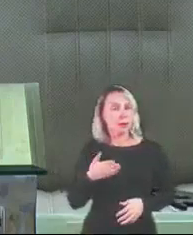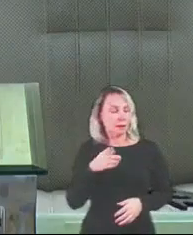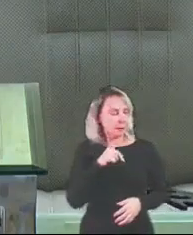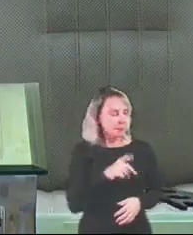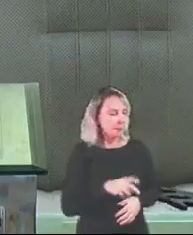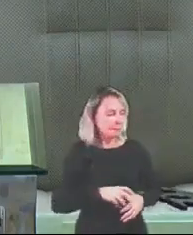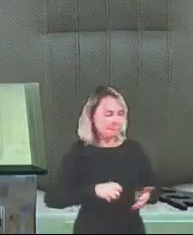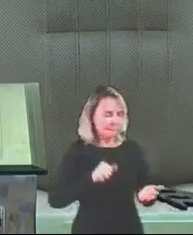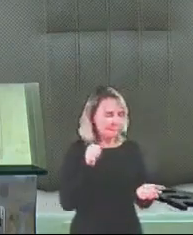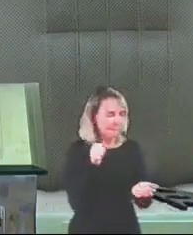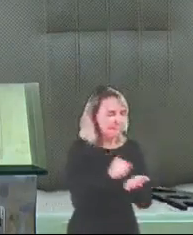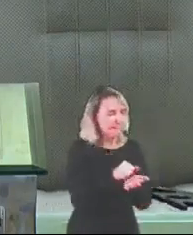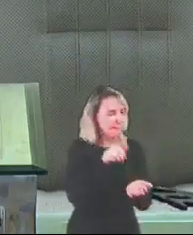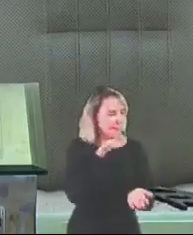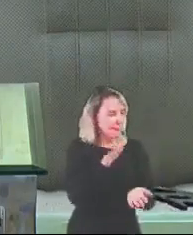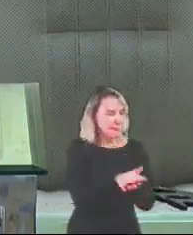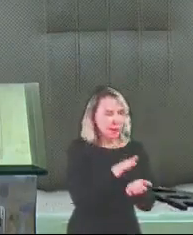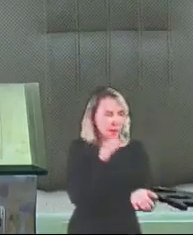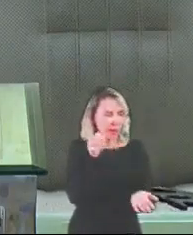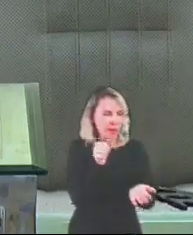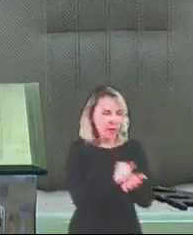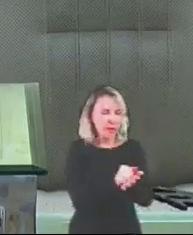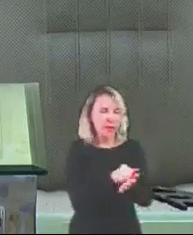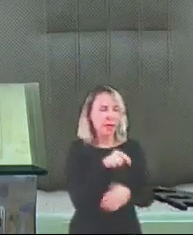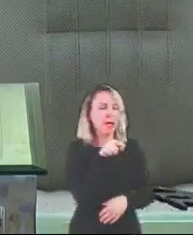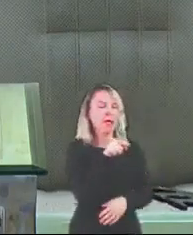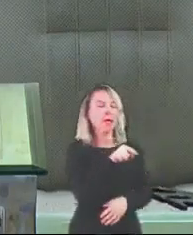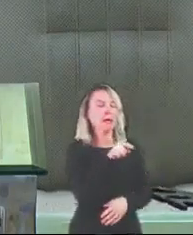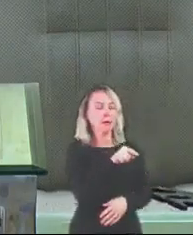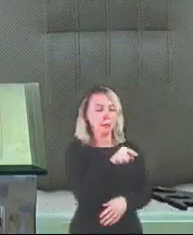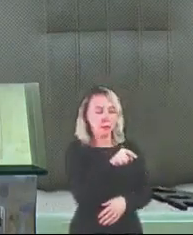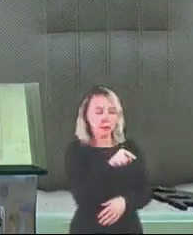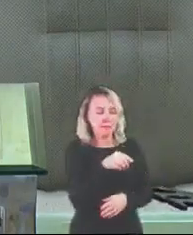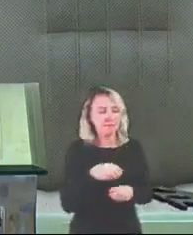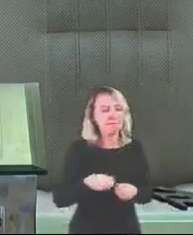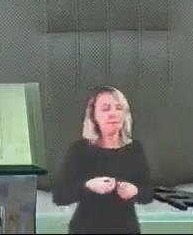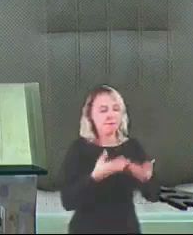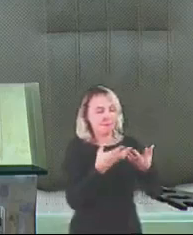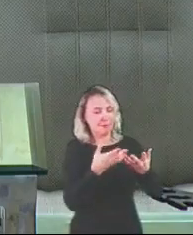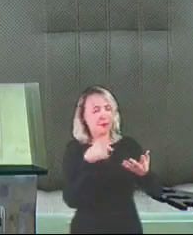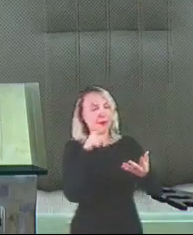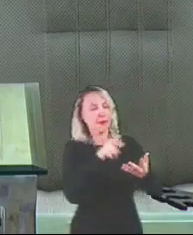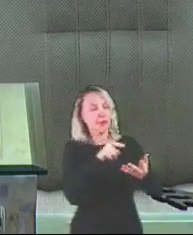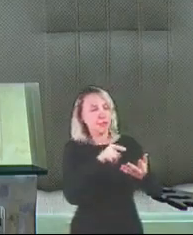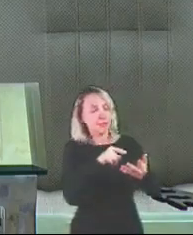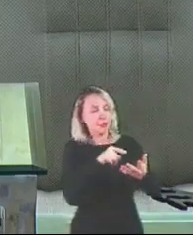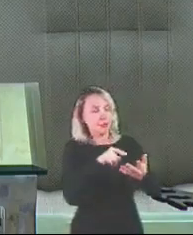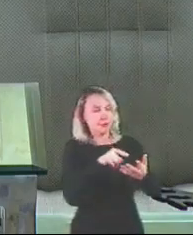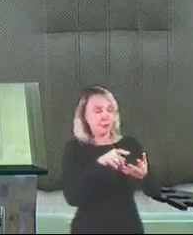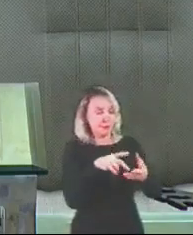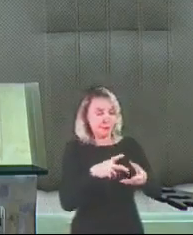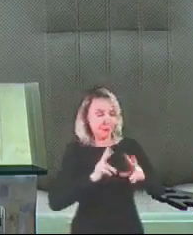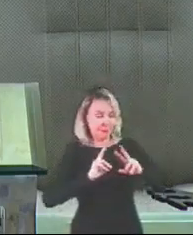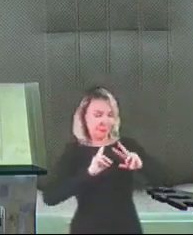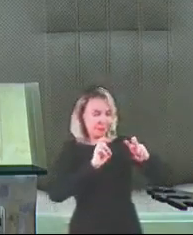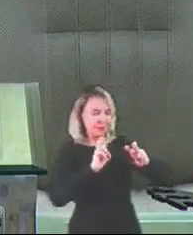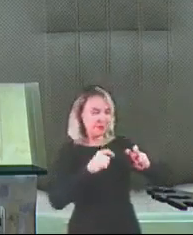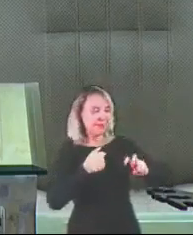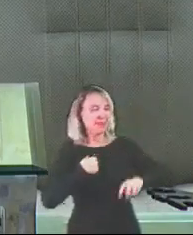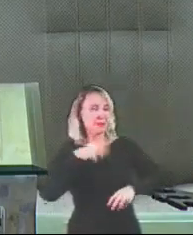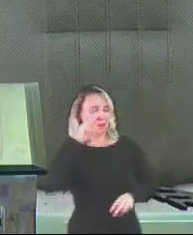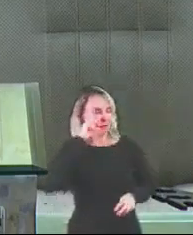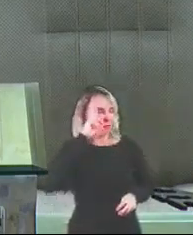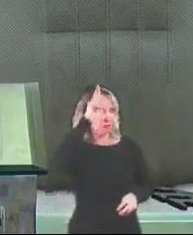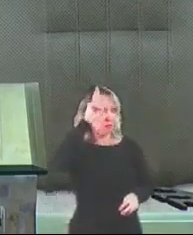vou mandar pragas para que tu reconheças que eu sou o Senhor. E ele disse: